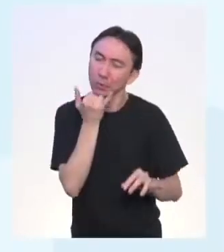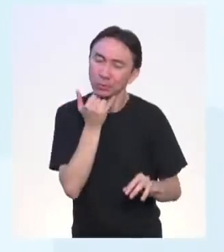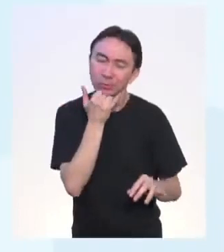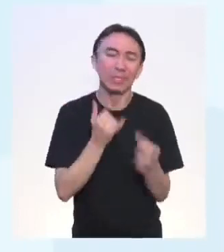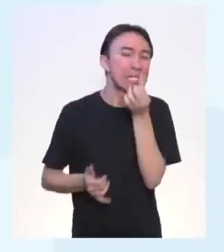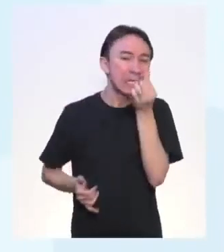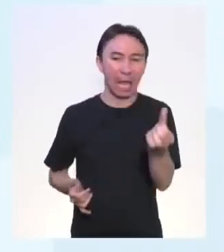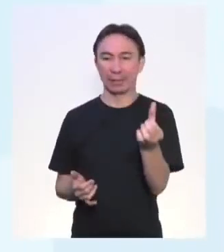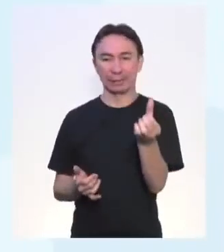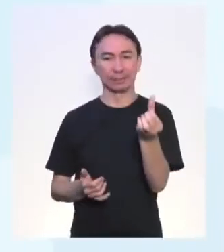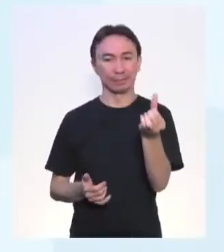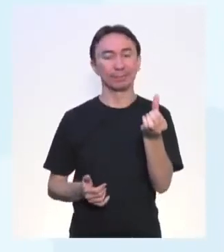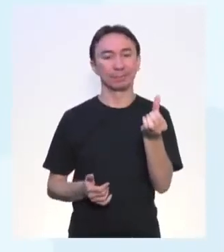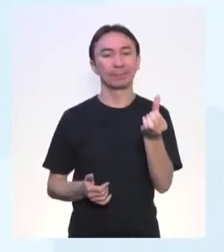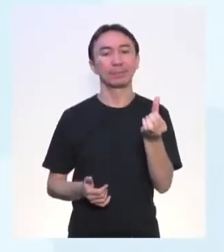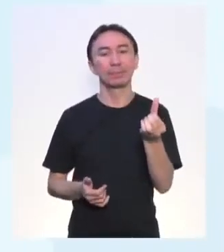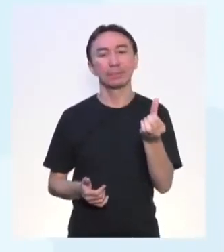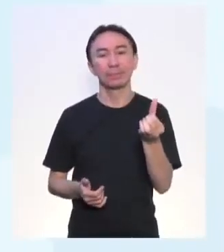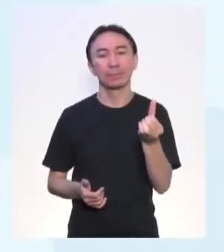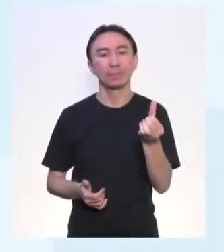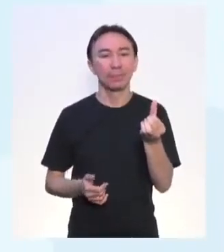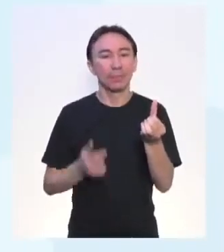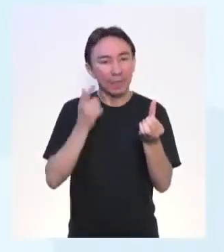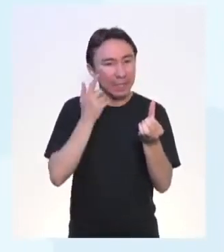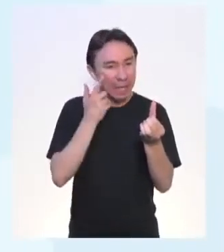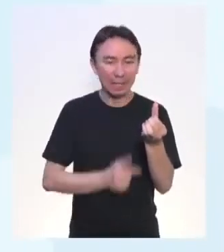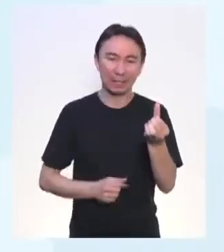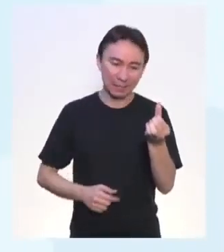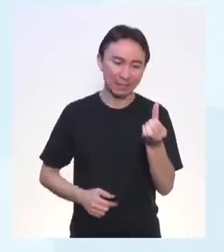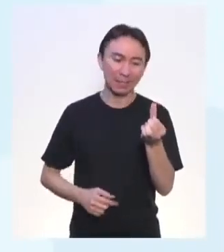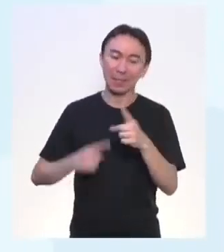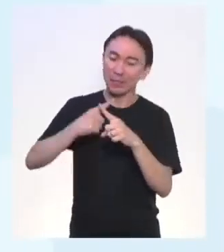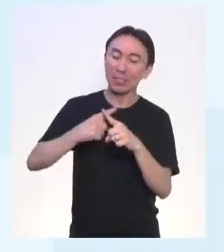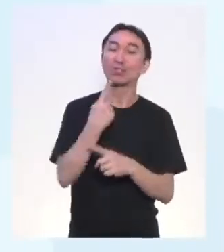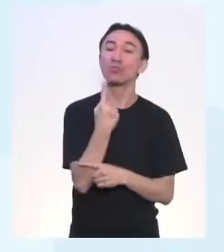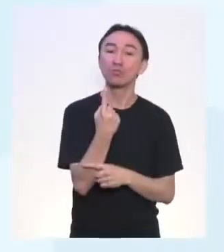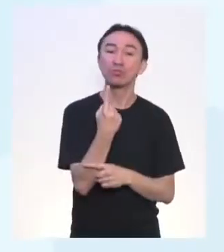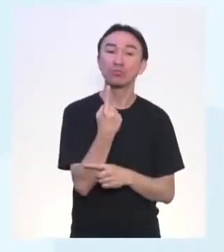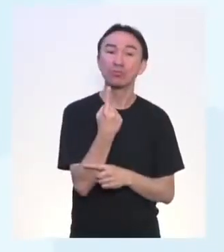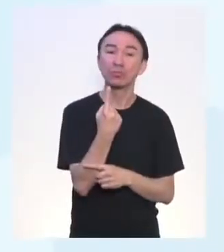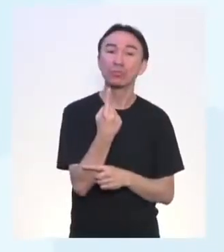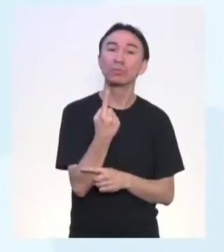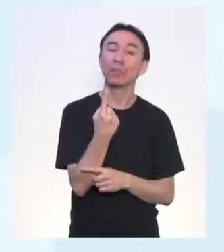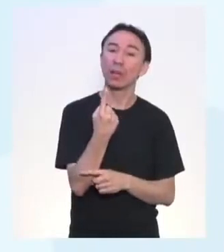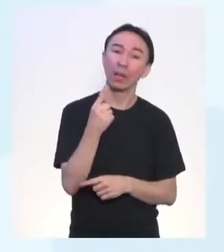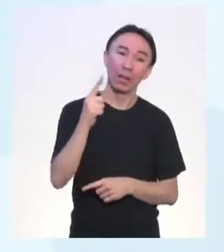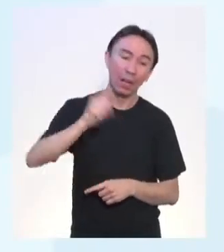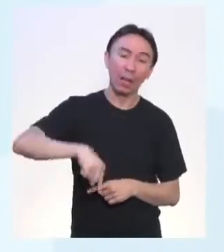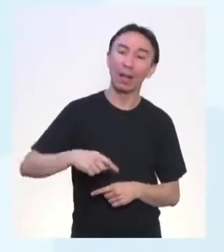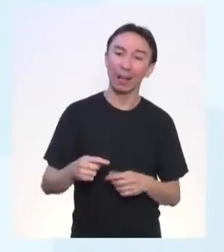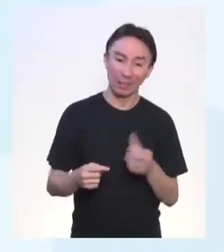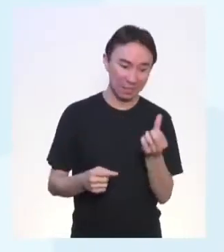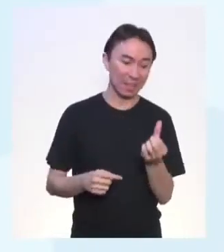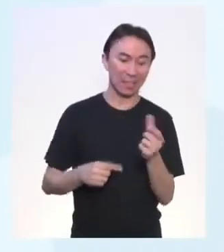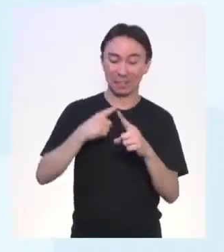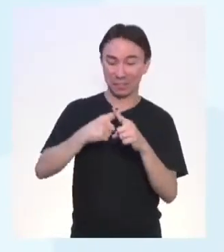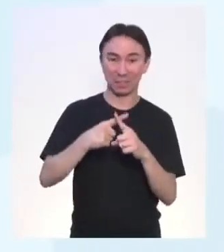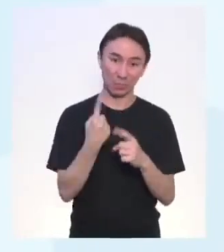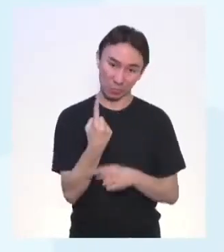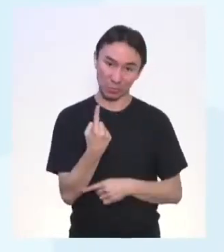ó. 6 vezes 1 resulta no 6. Então, o 6 é o resultado da multiplicação,